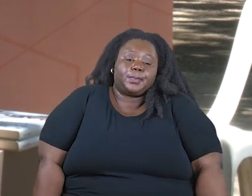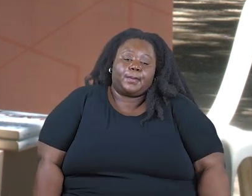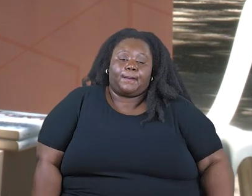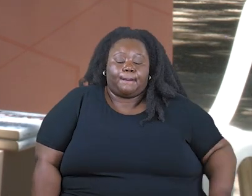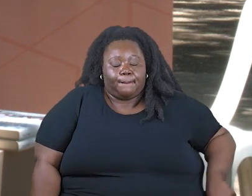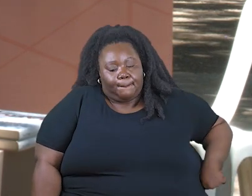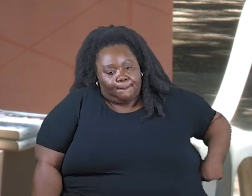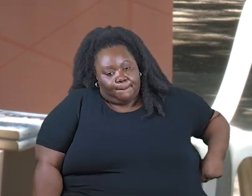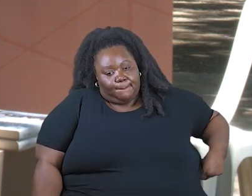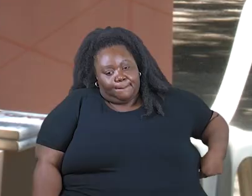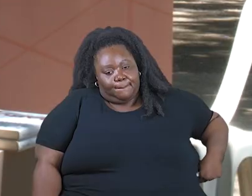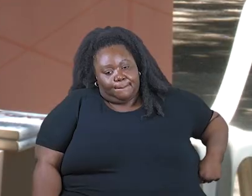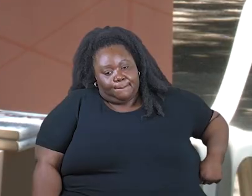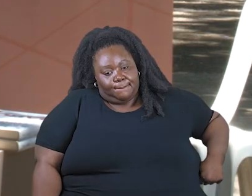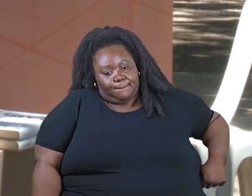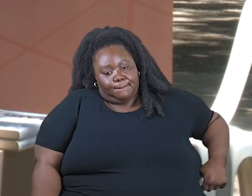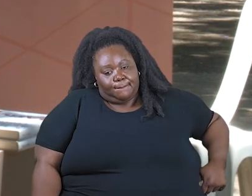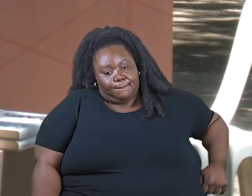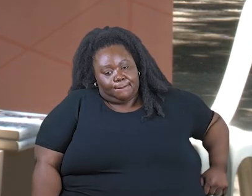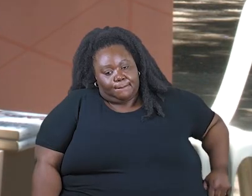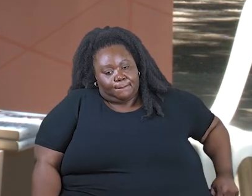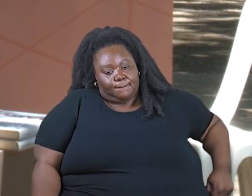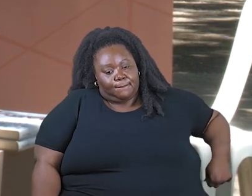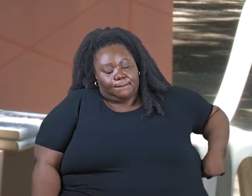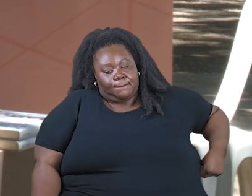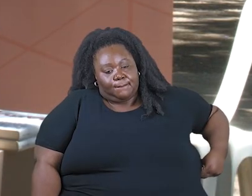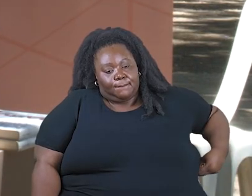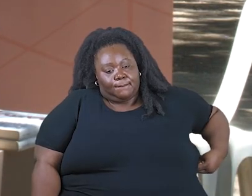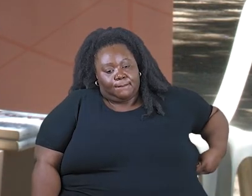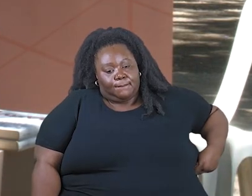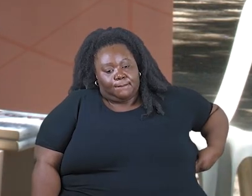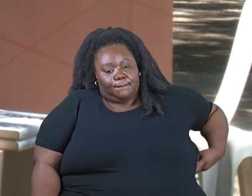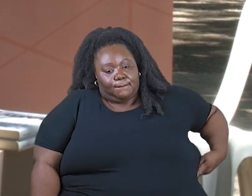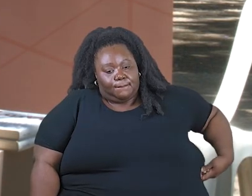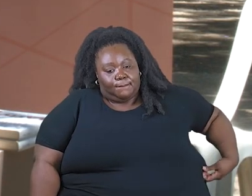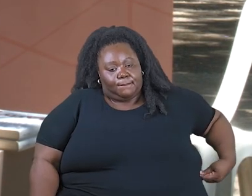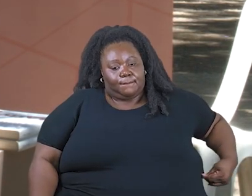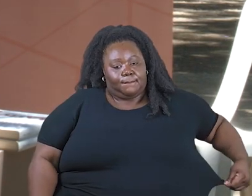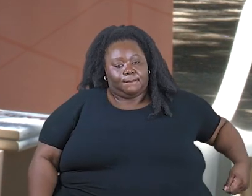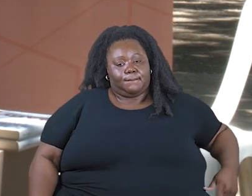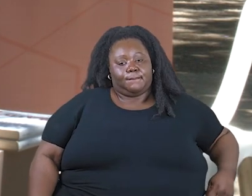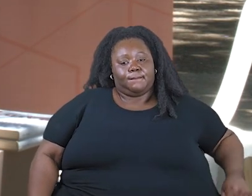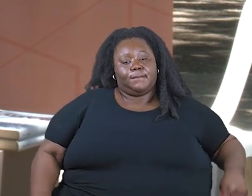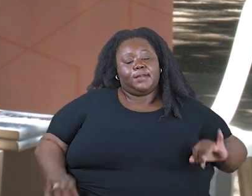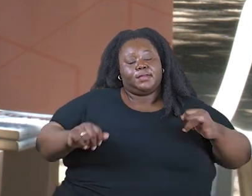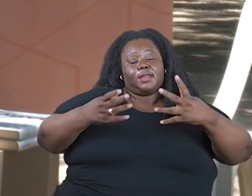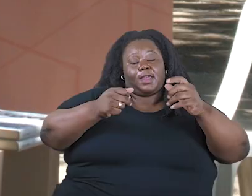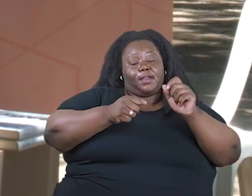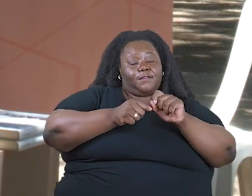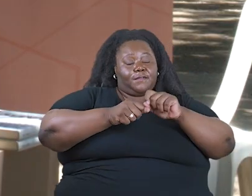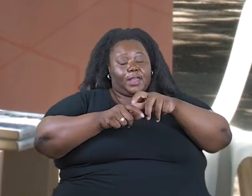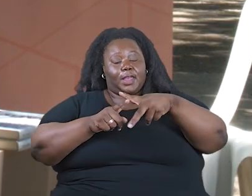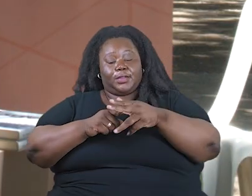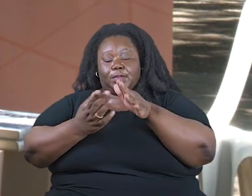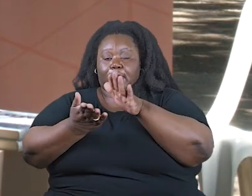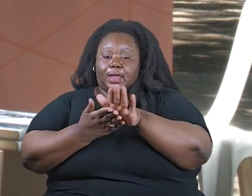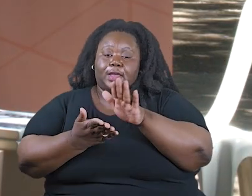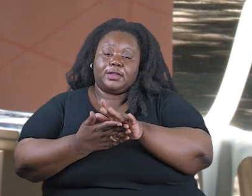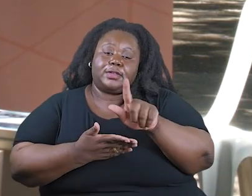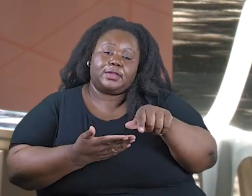Ou é o mercado? Para mim, se o trabalho foi feito em edição, independente do que o artista ou o mercado fala, ele é um múltiplo.